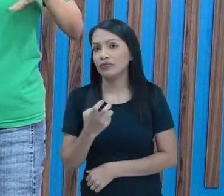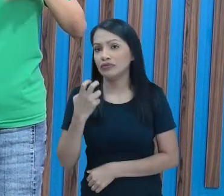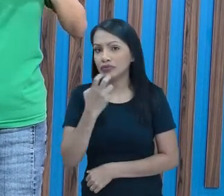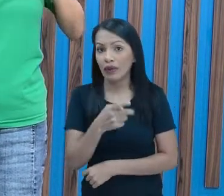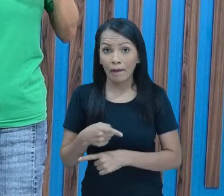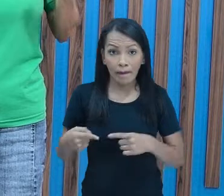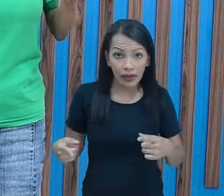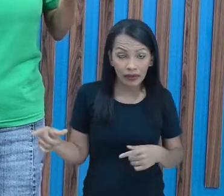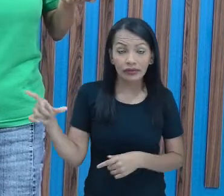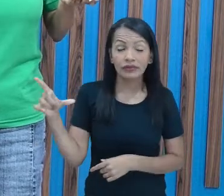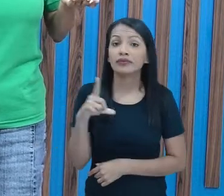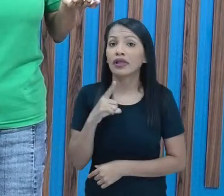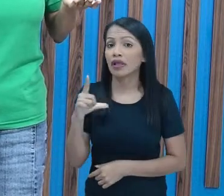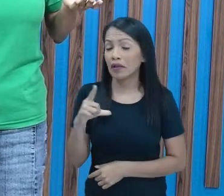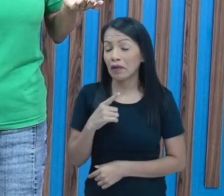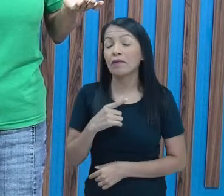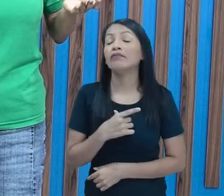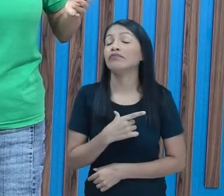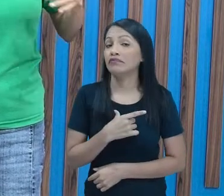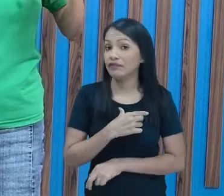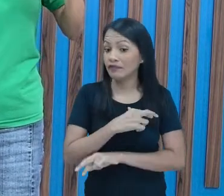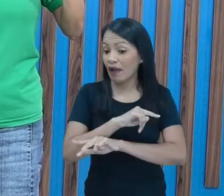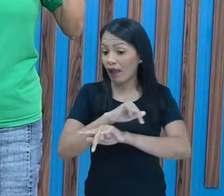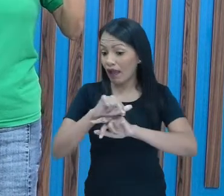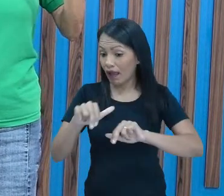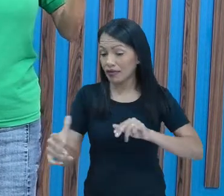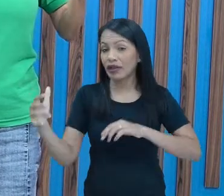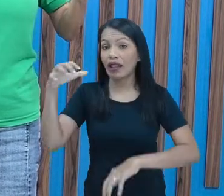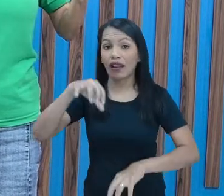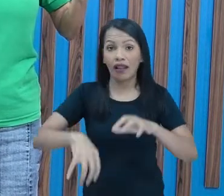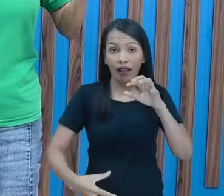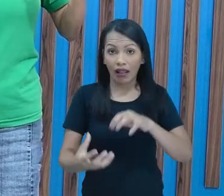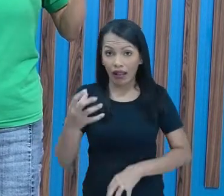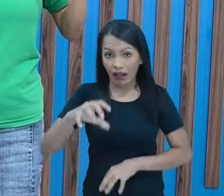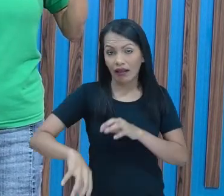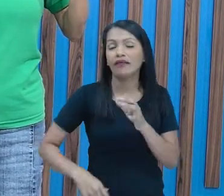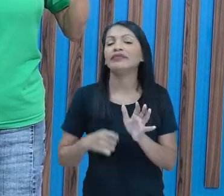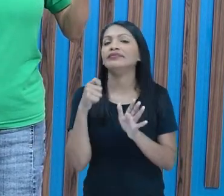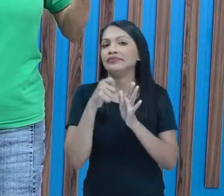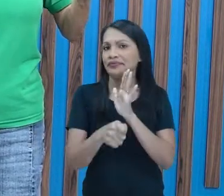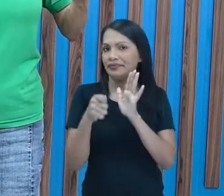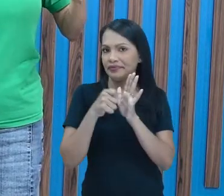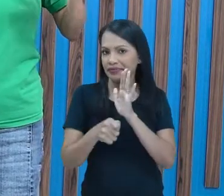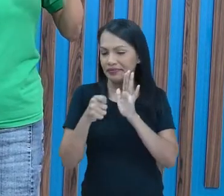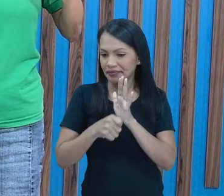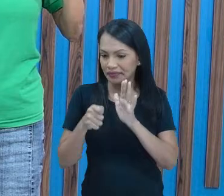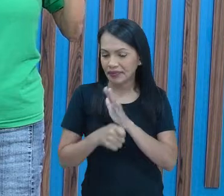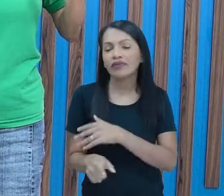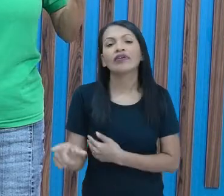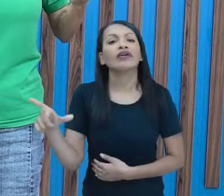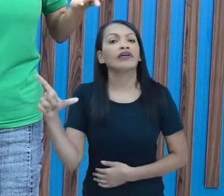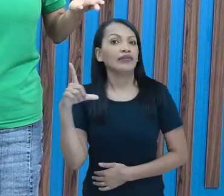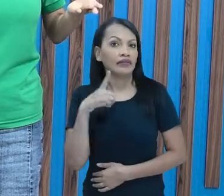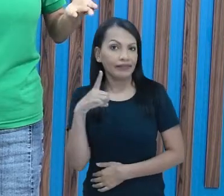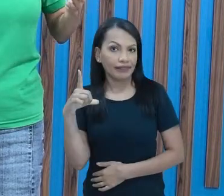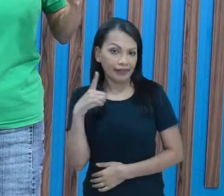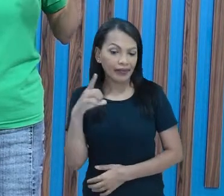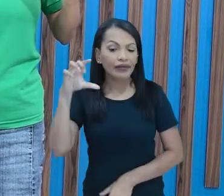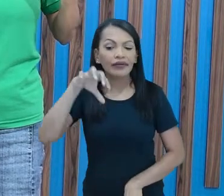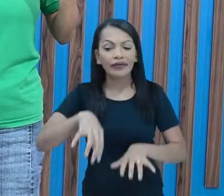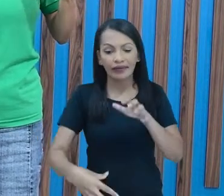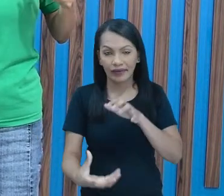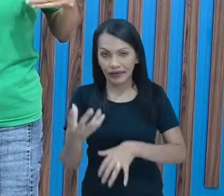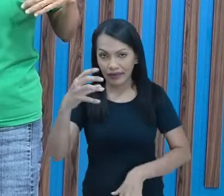Mas a gente tem muitas lendas escritas, não é? Graças, não é, à escrita, a gente tem muita lenda que